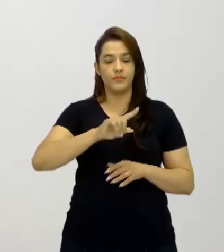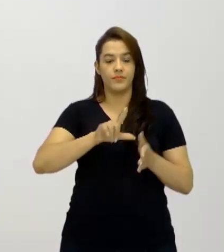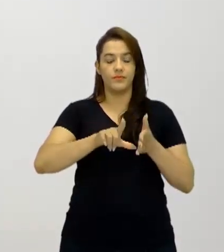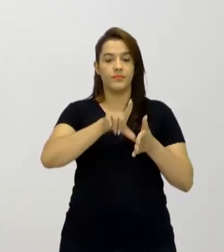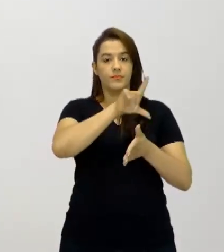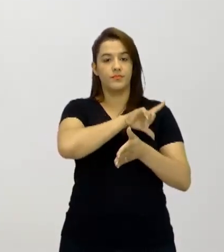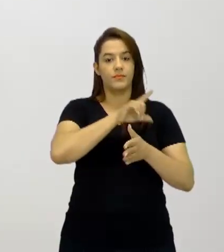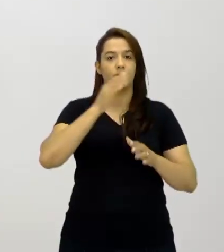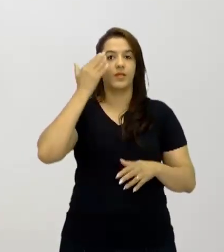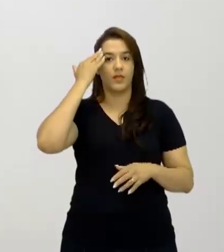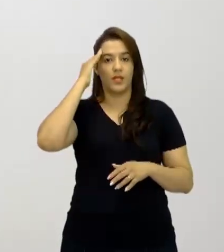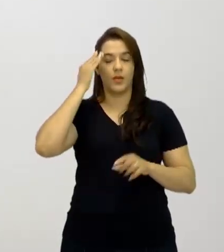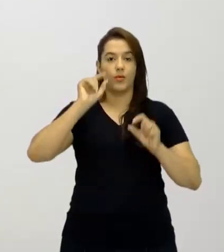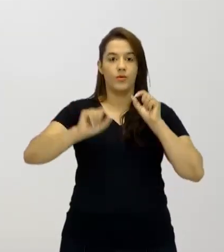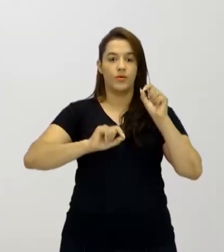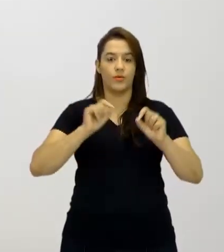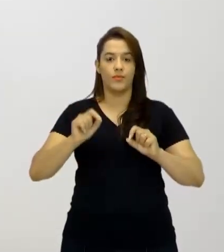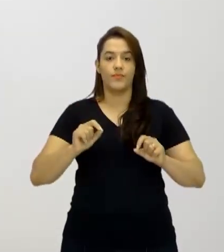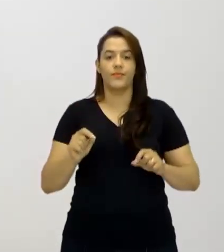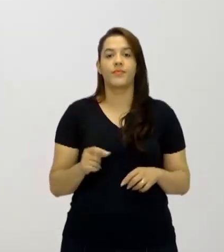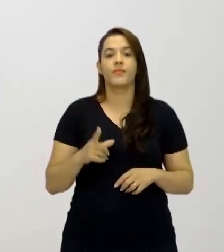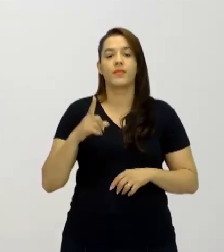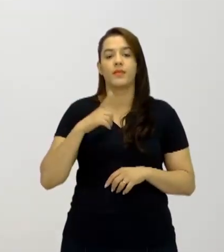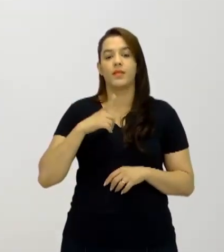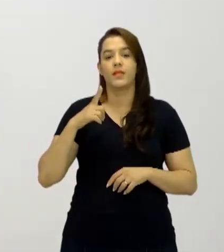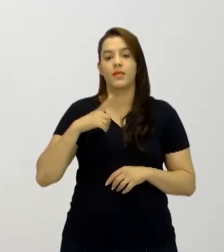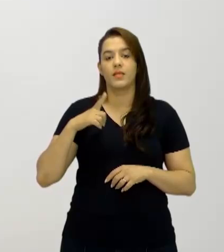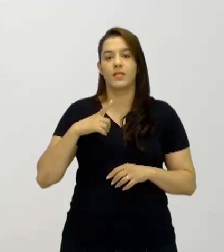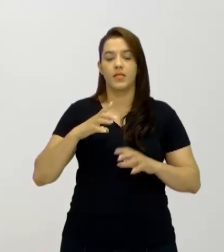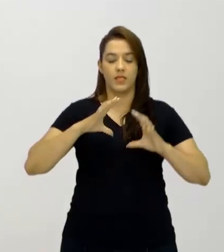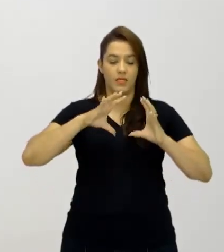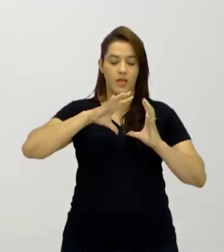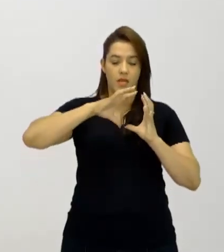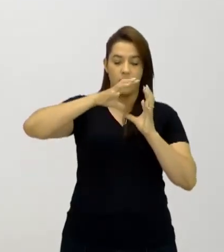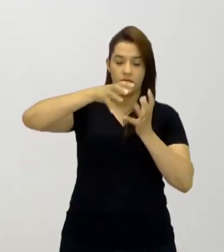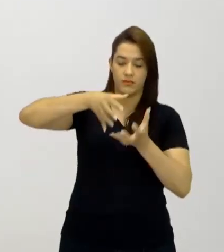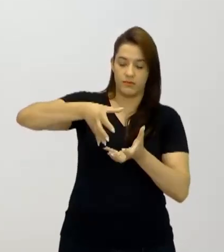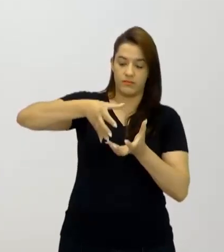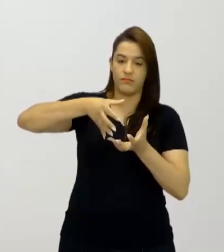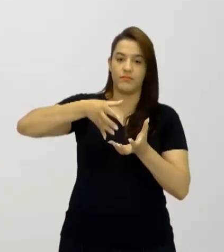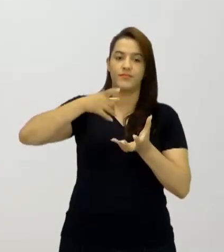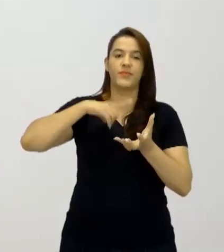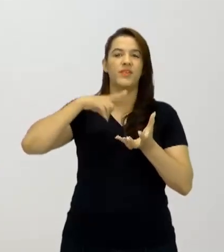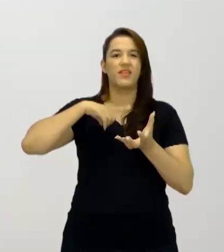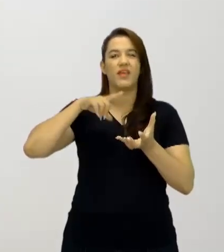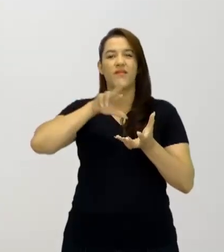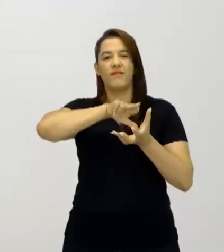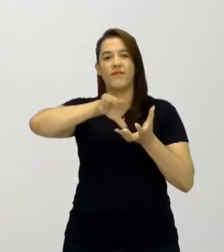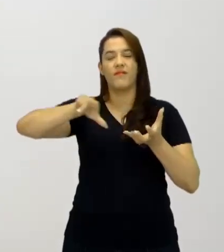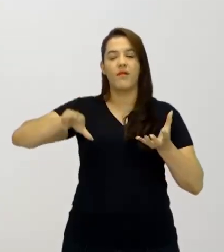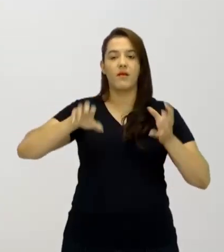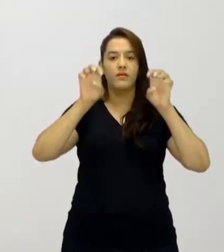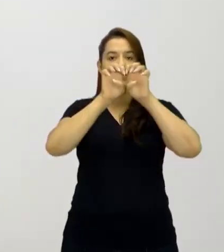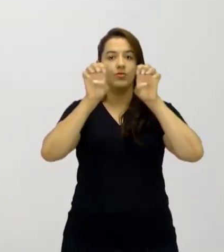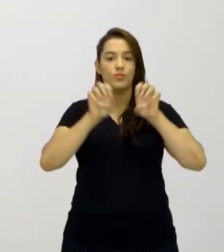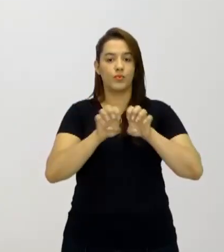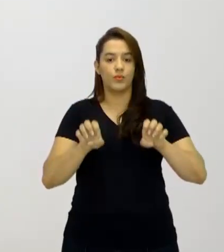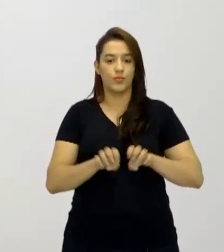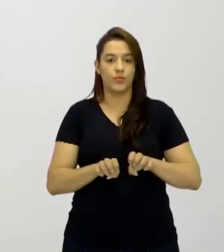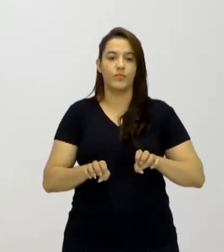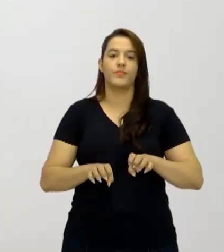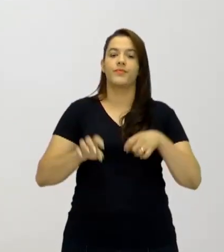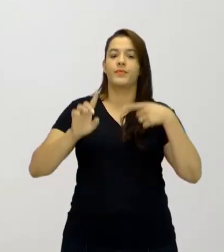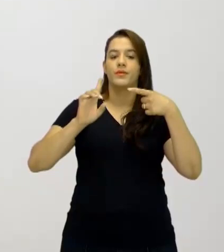a Terra... ela tem uma composição em estrutura. Nós temos aí a litosfera, abaixo nós temos